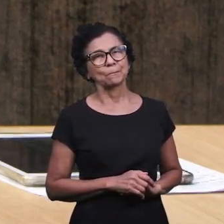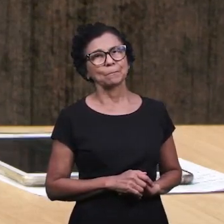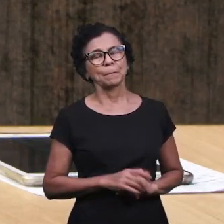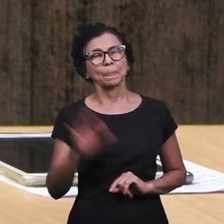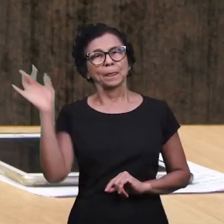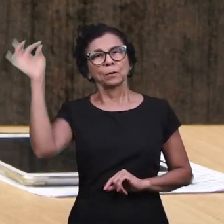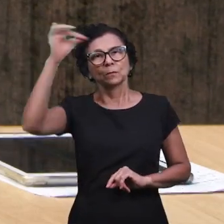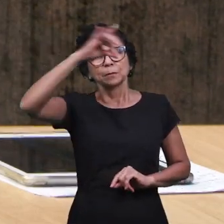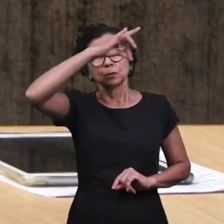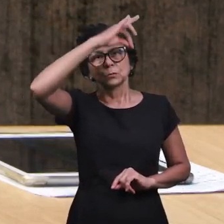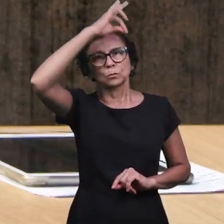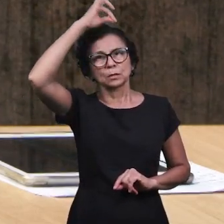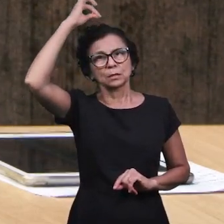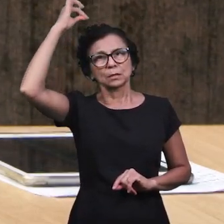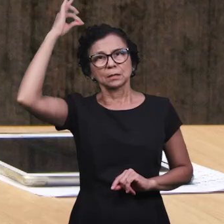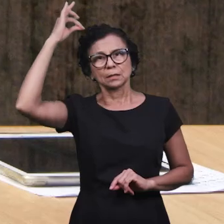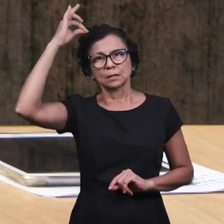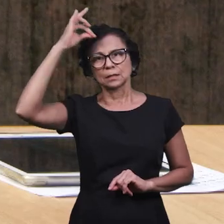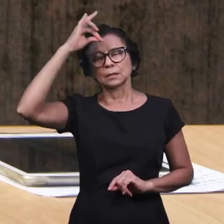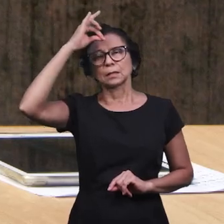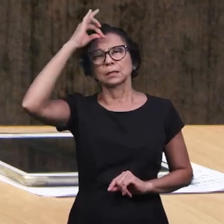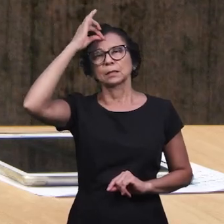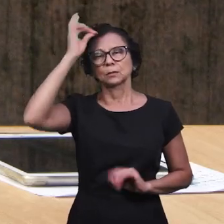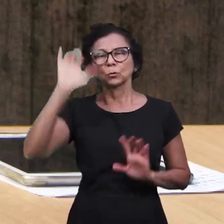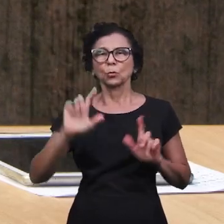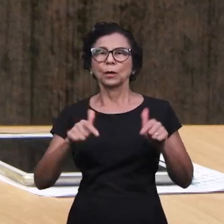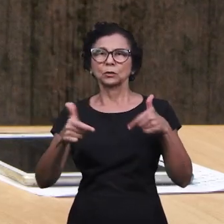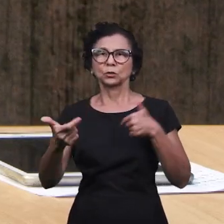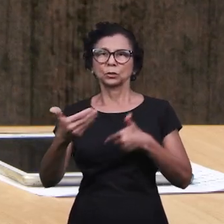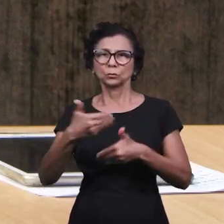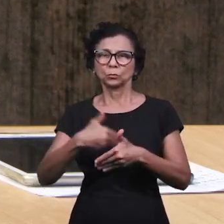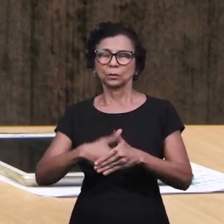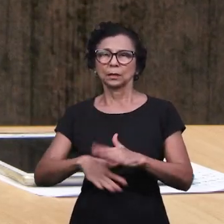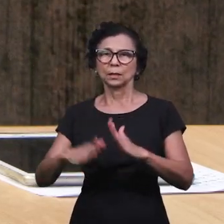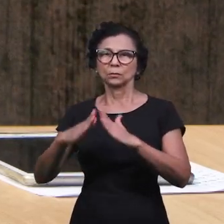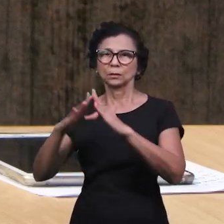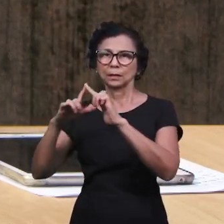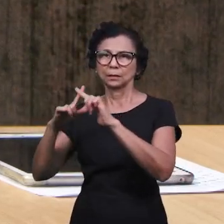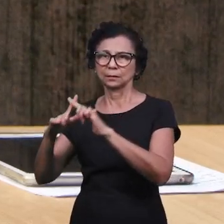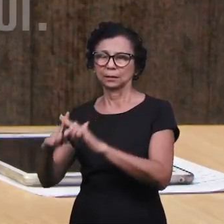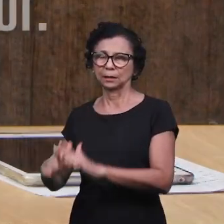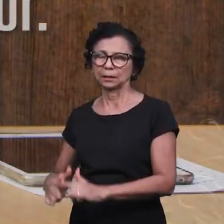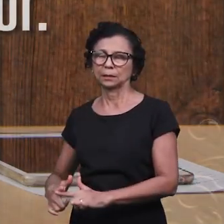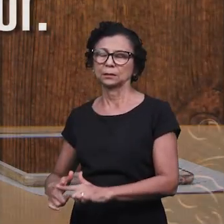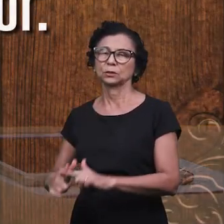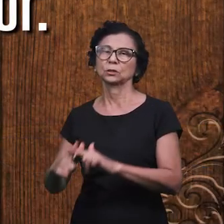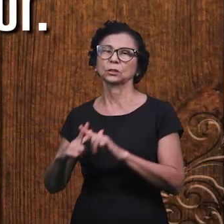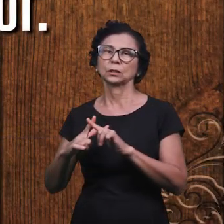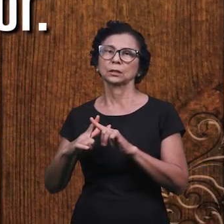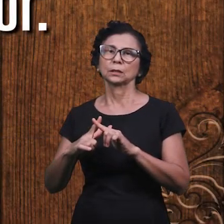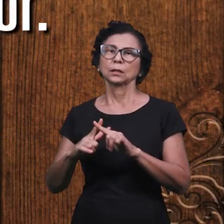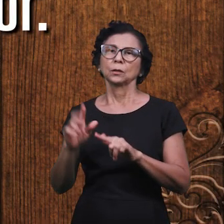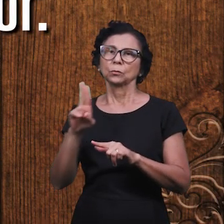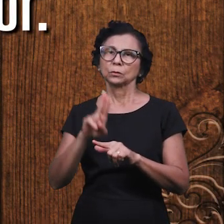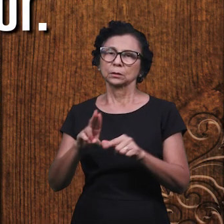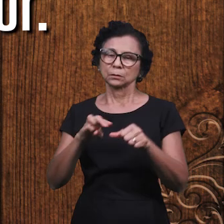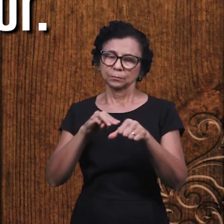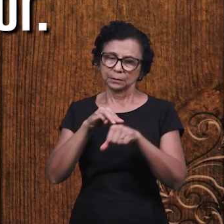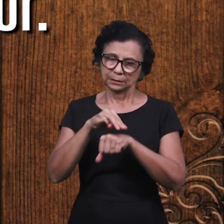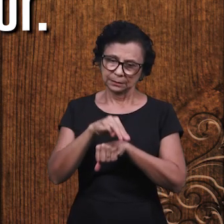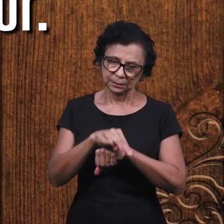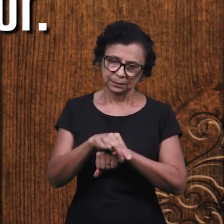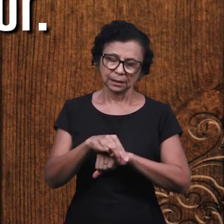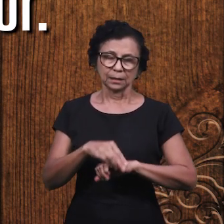Espírito Santo através do ministério, através da unidade do corpo na fé. Diz assim, do qual todo o corpo,